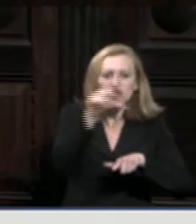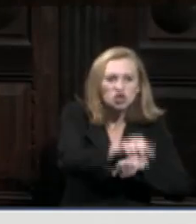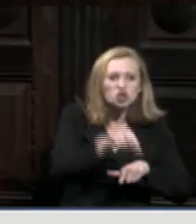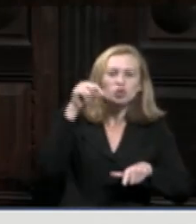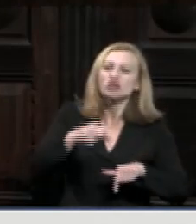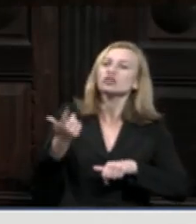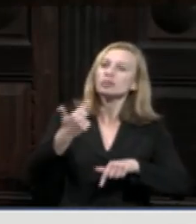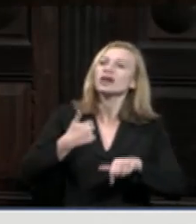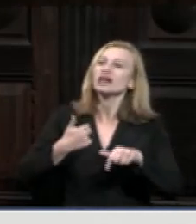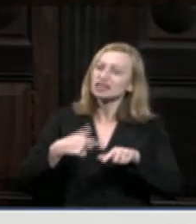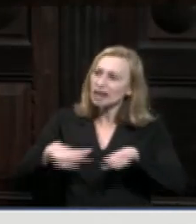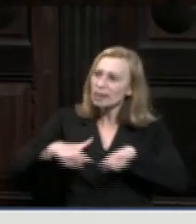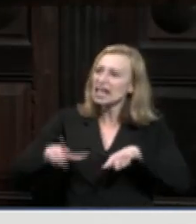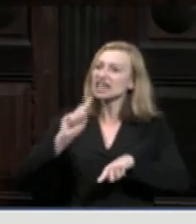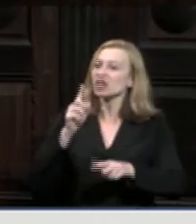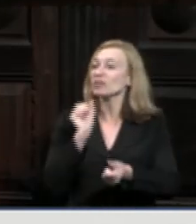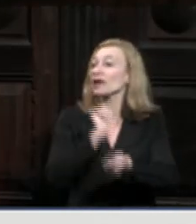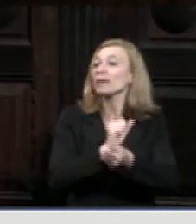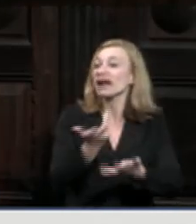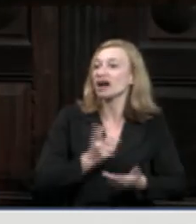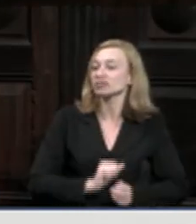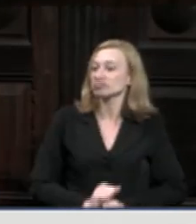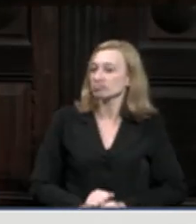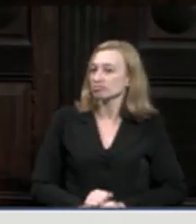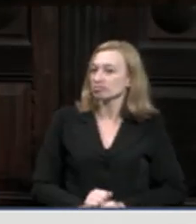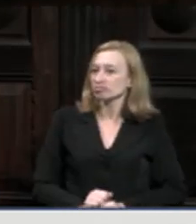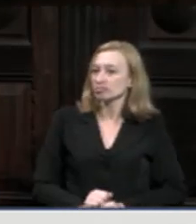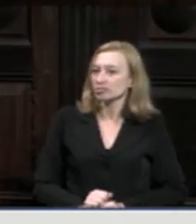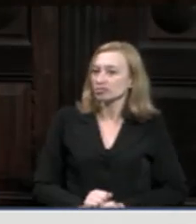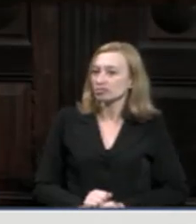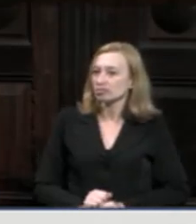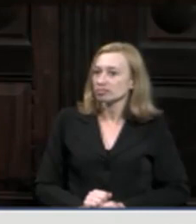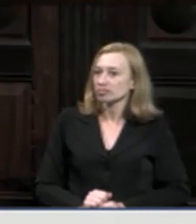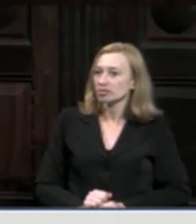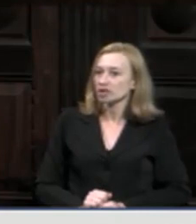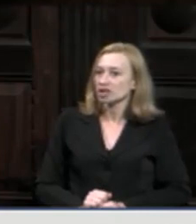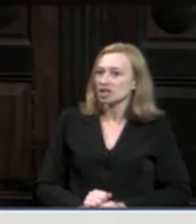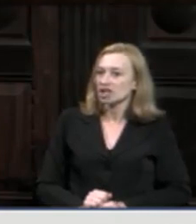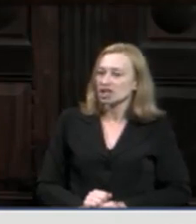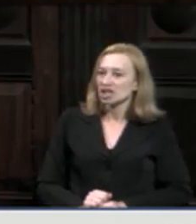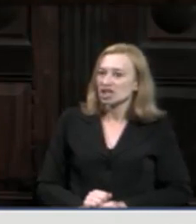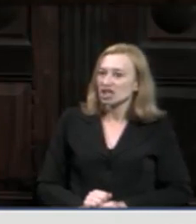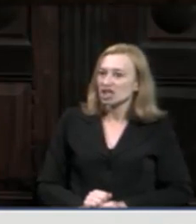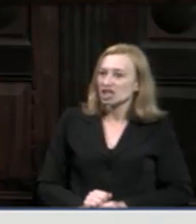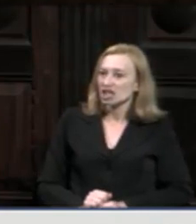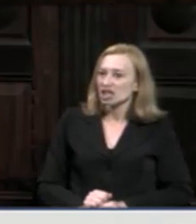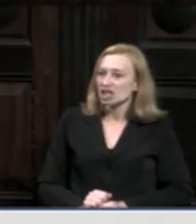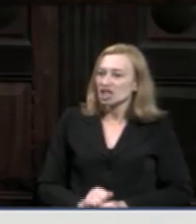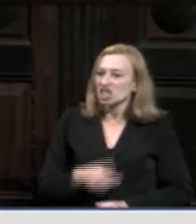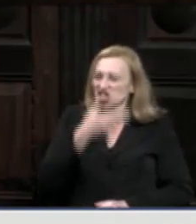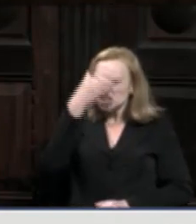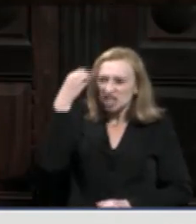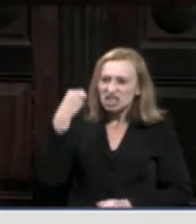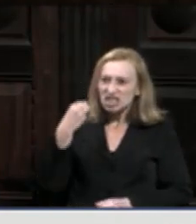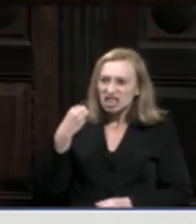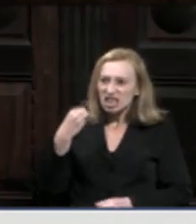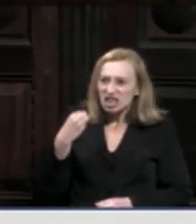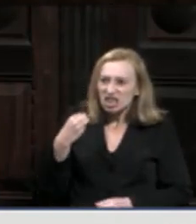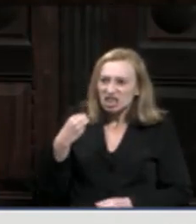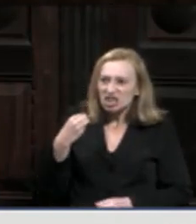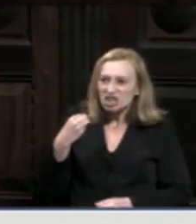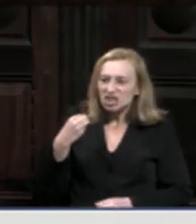O que é isso? Passar a mão na cabeça, eu não vou passar. E